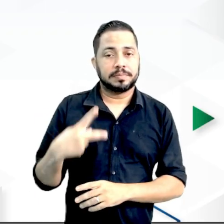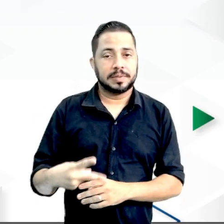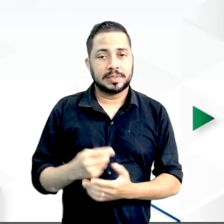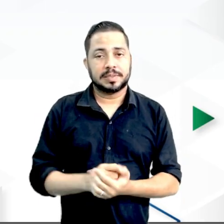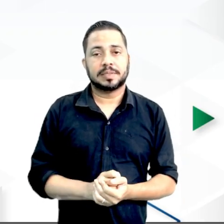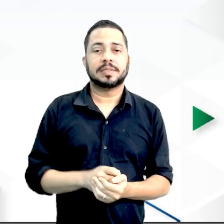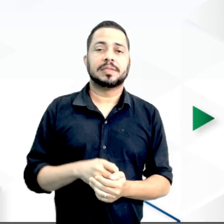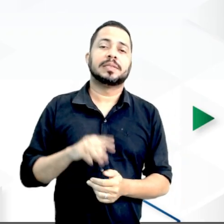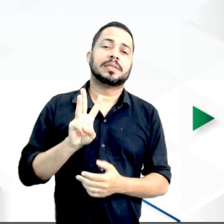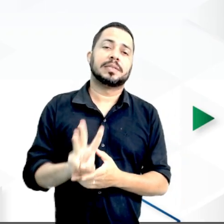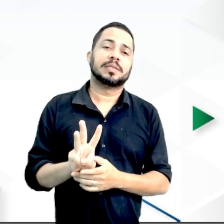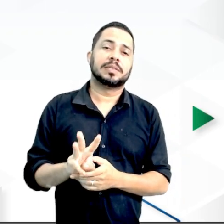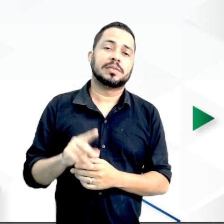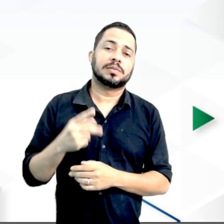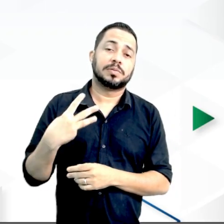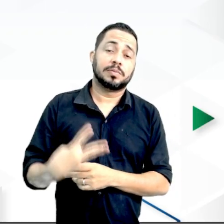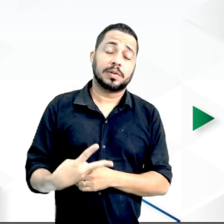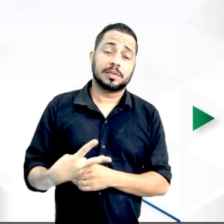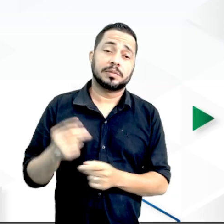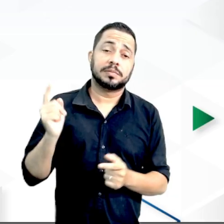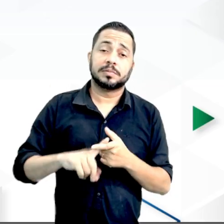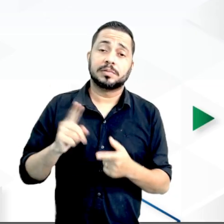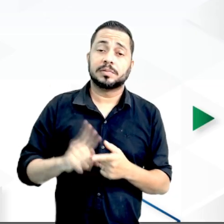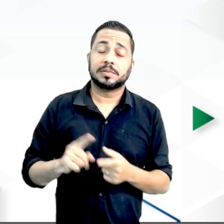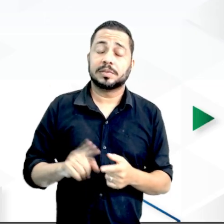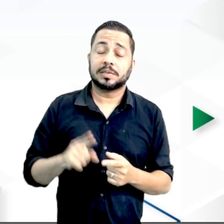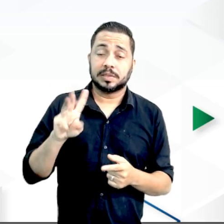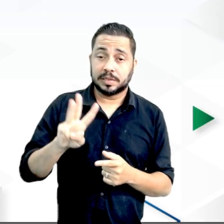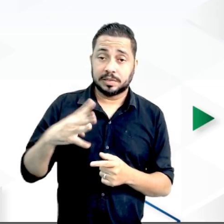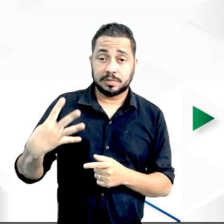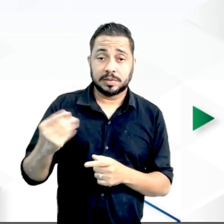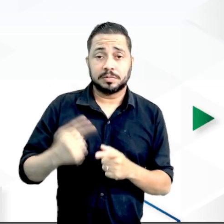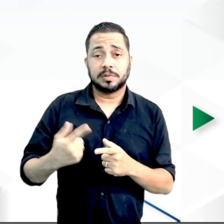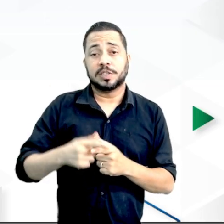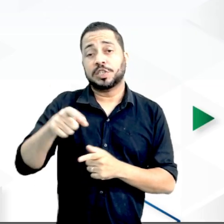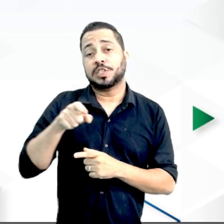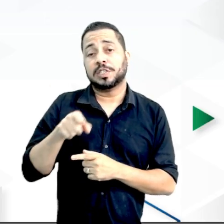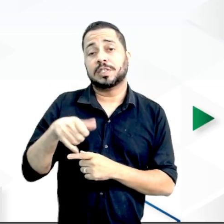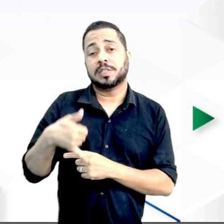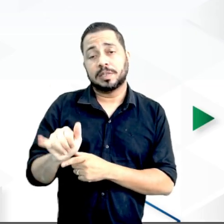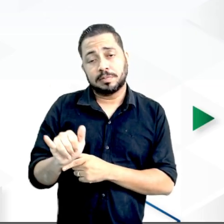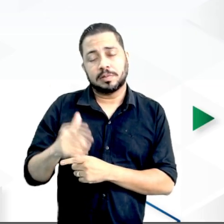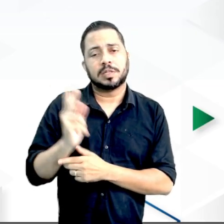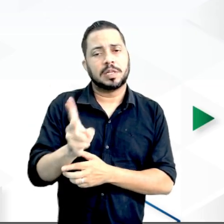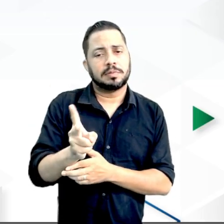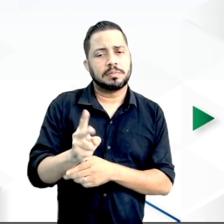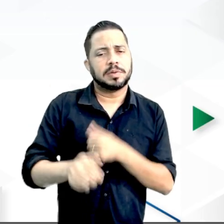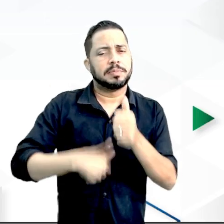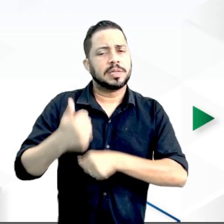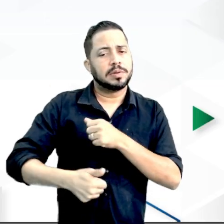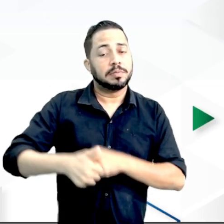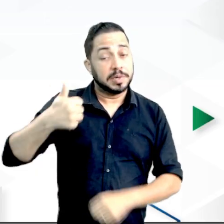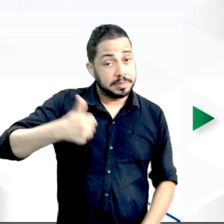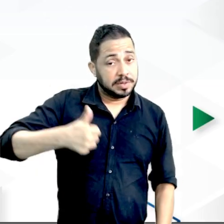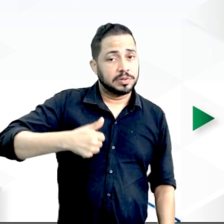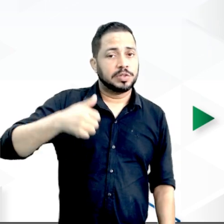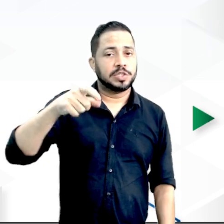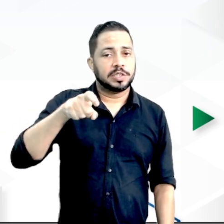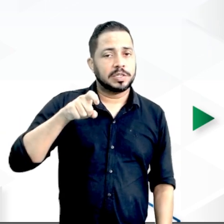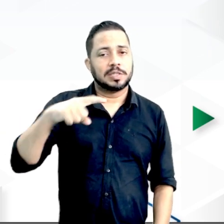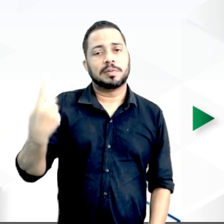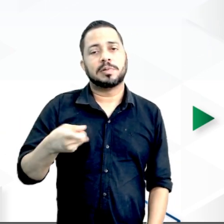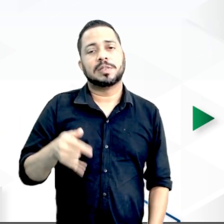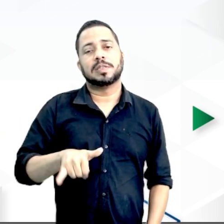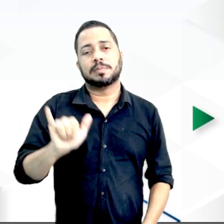é 3, 4. Por quê? Porque é X, Y sempre, tá? Primeiro X, depois Y até o momento a gente vai